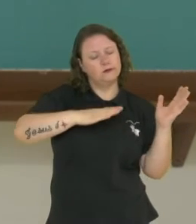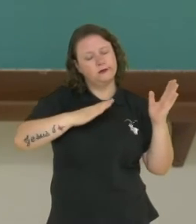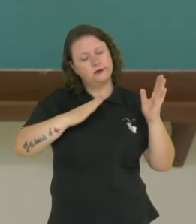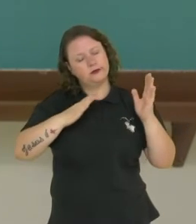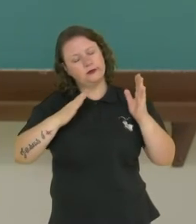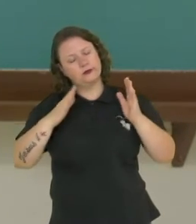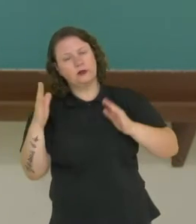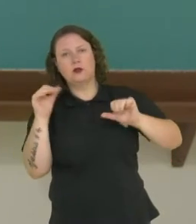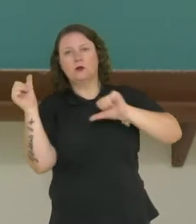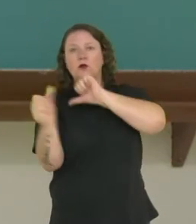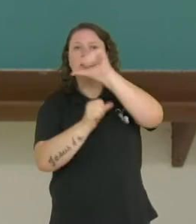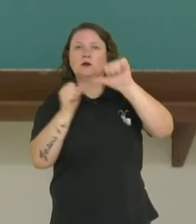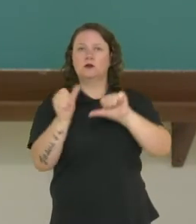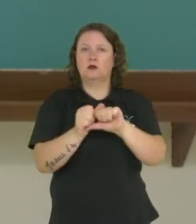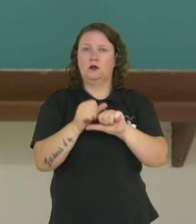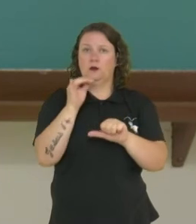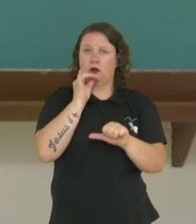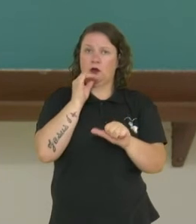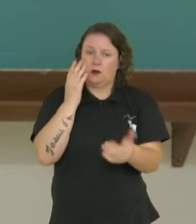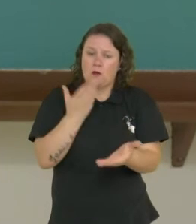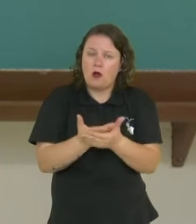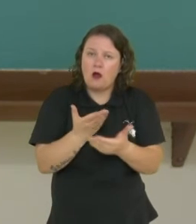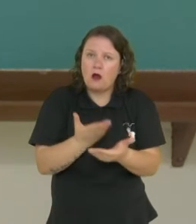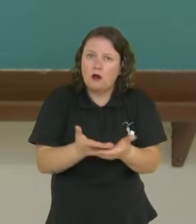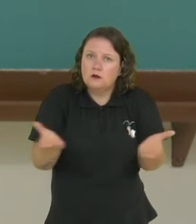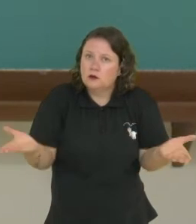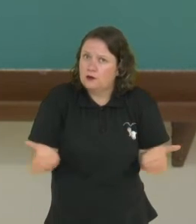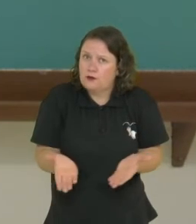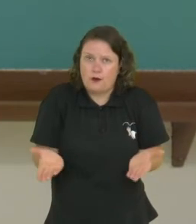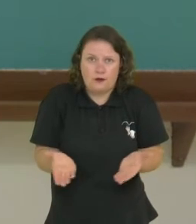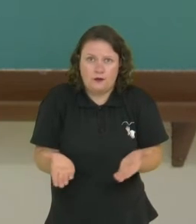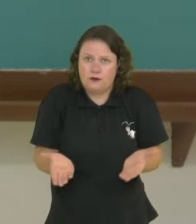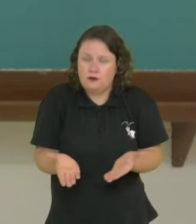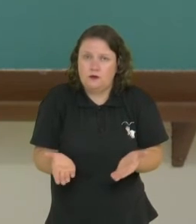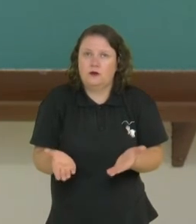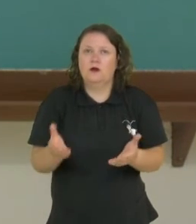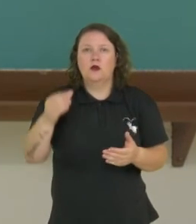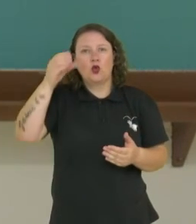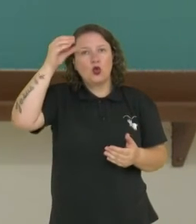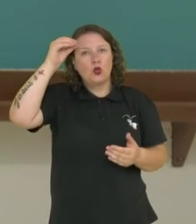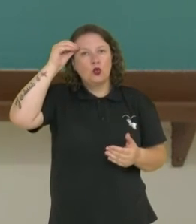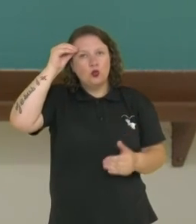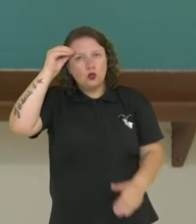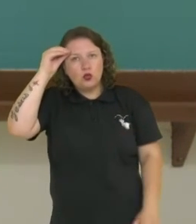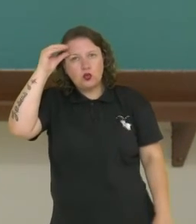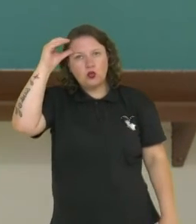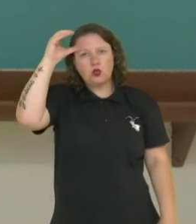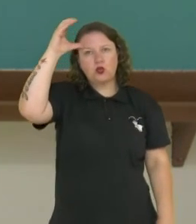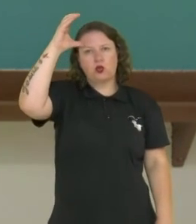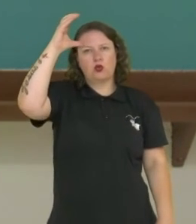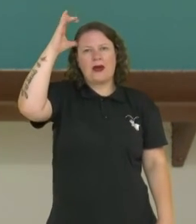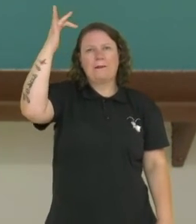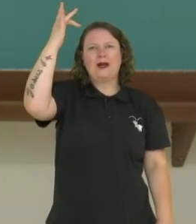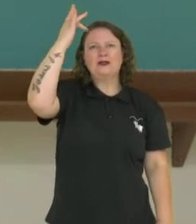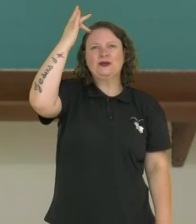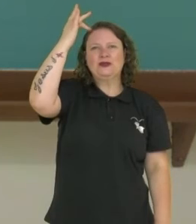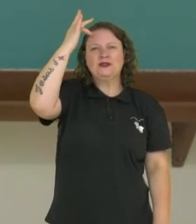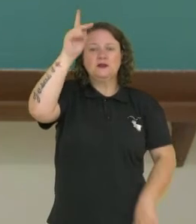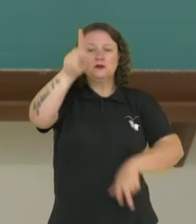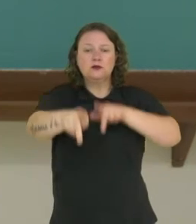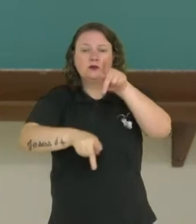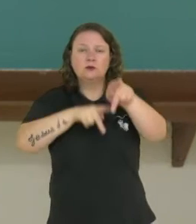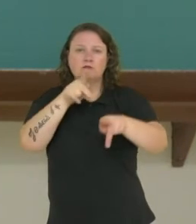como essa, por meio de conscientizações em modo geral da população. E isso faz com que então as pessoas criem